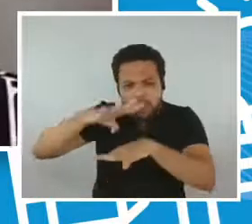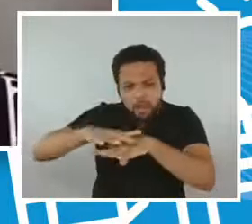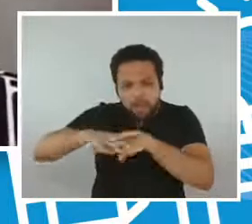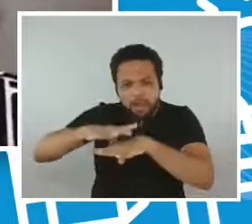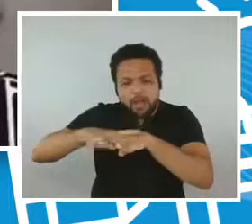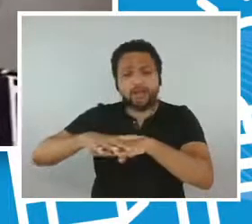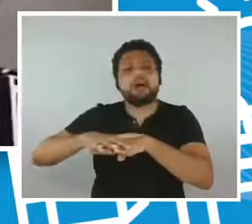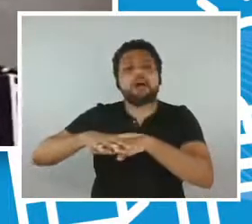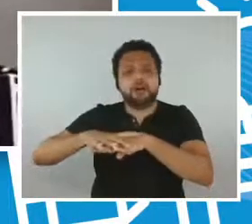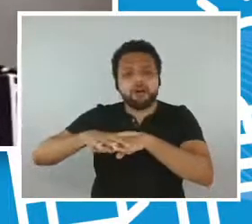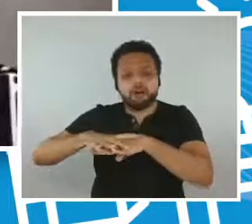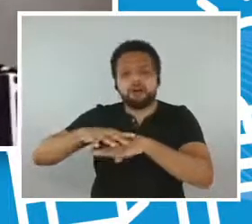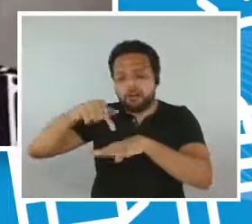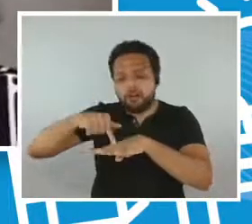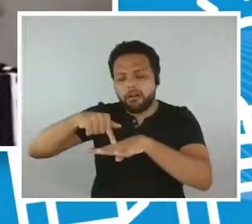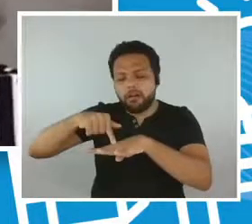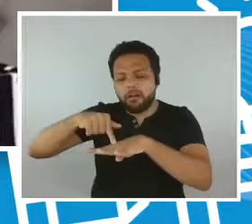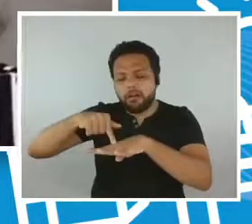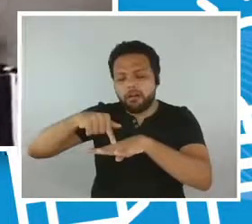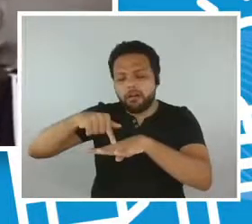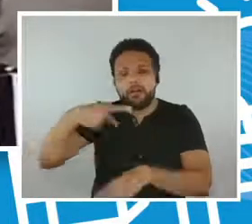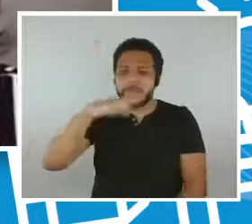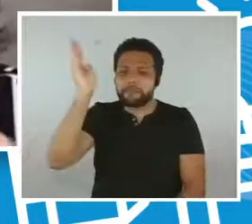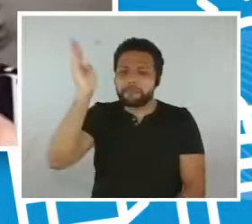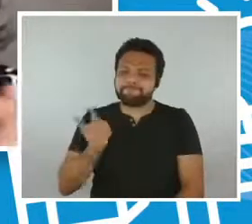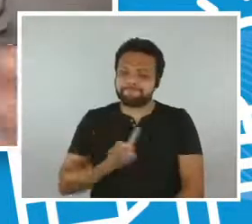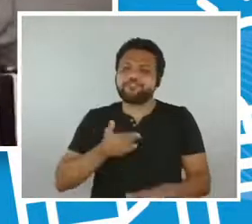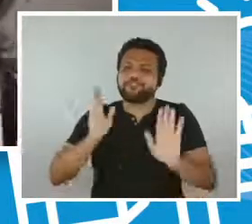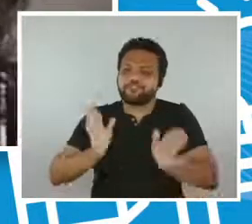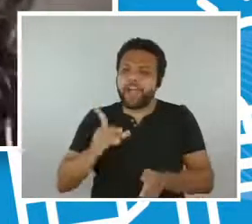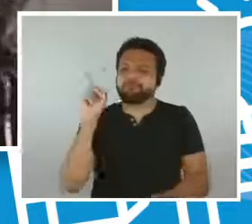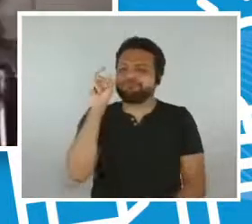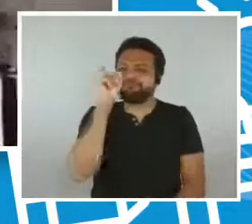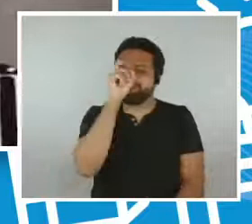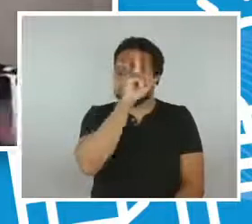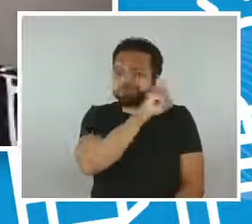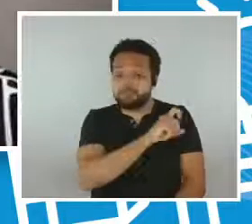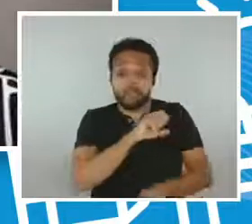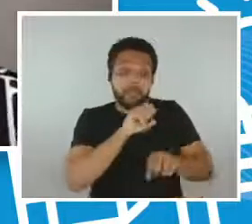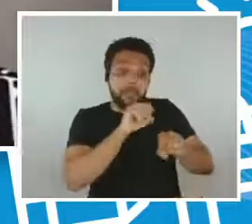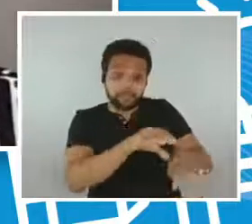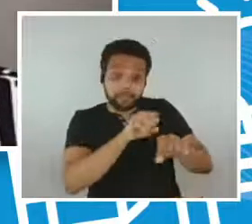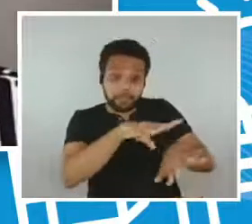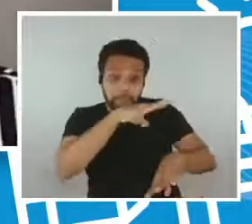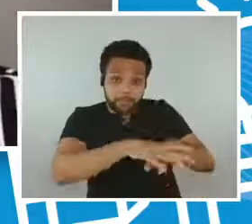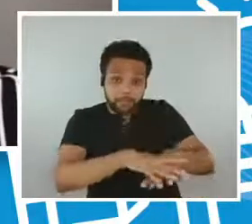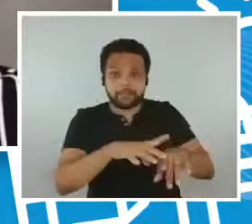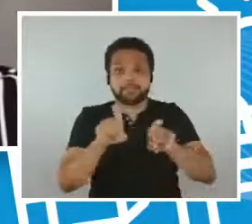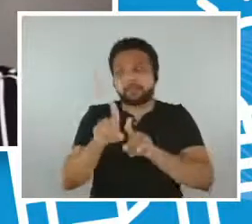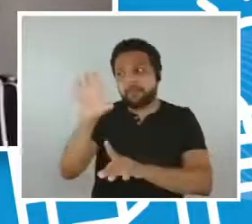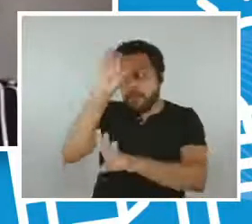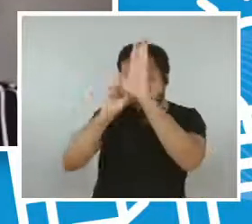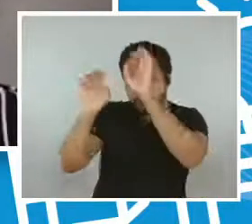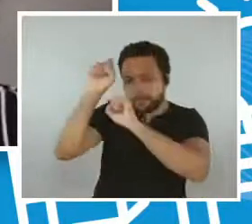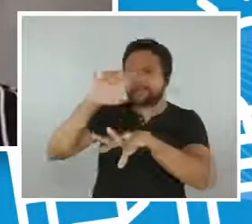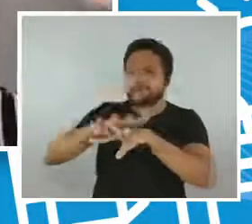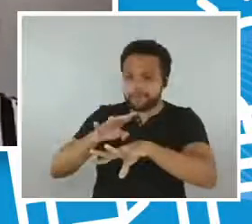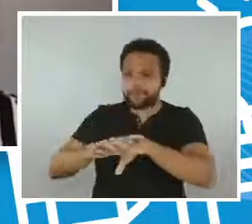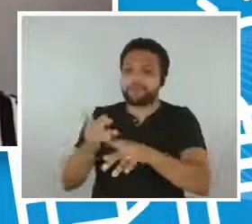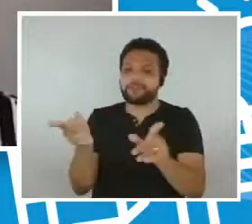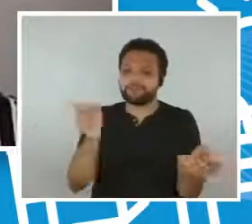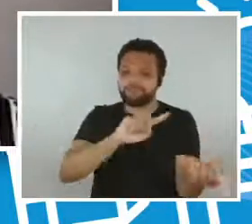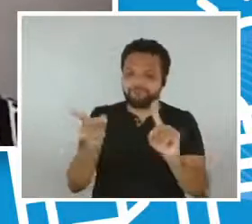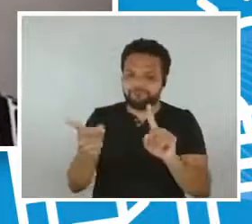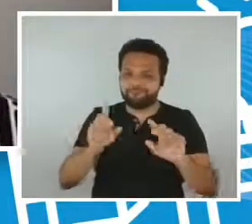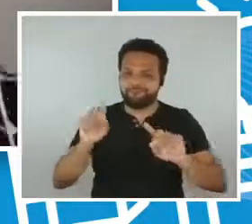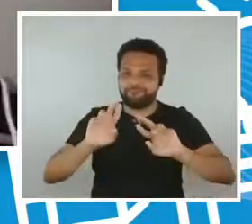que no Brasil a gente tem bastante dificuldade de ensinar e de aprender, certo?